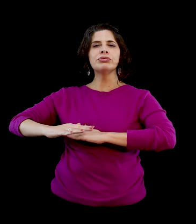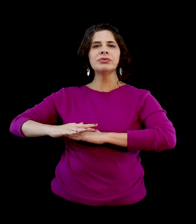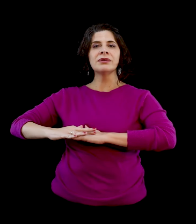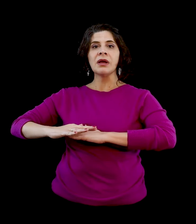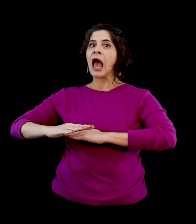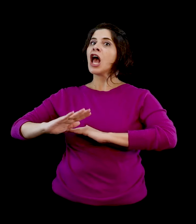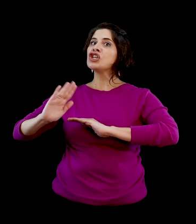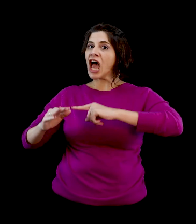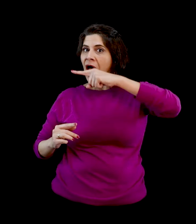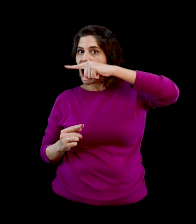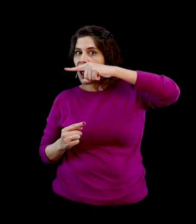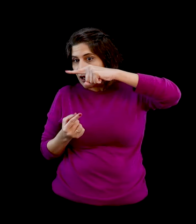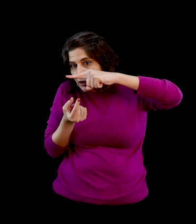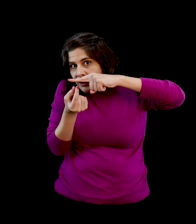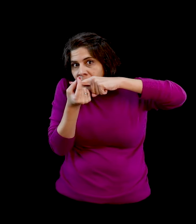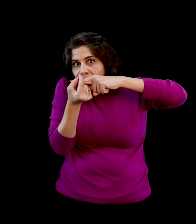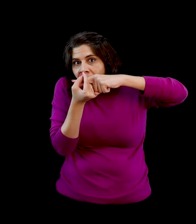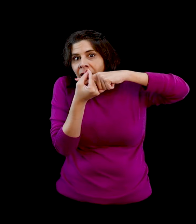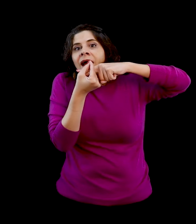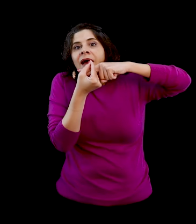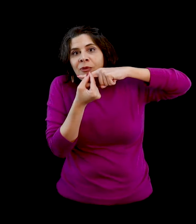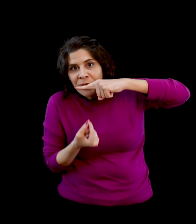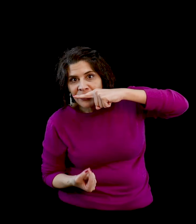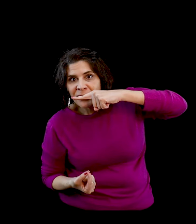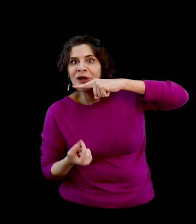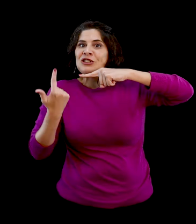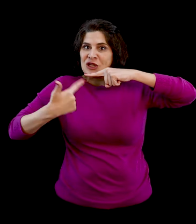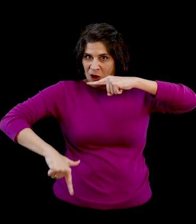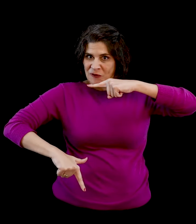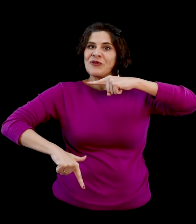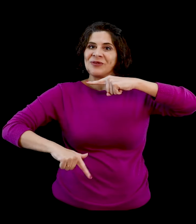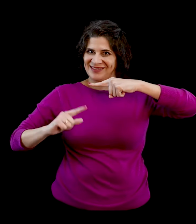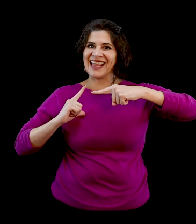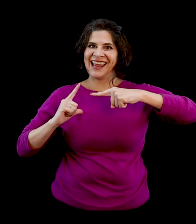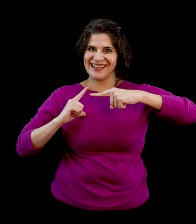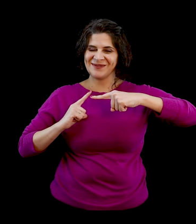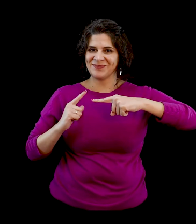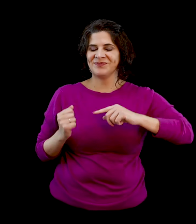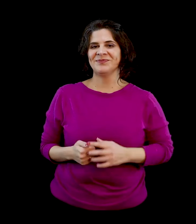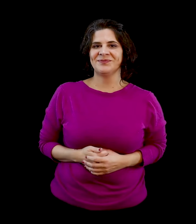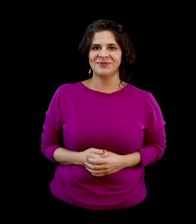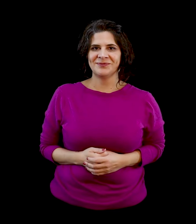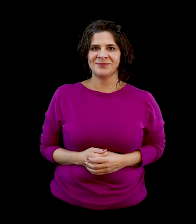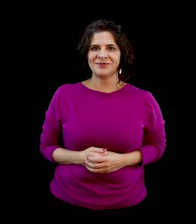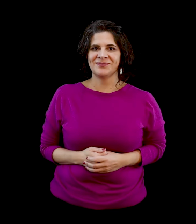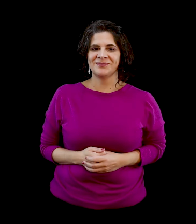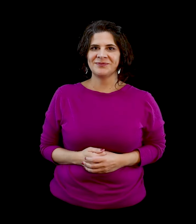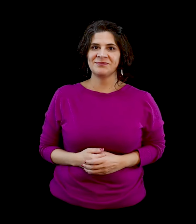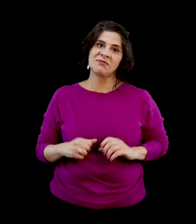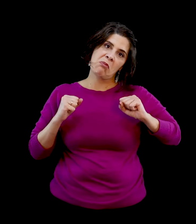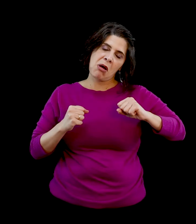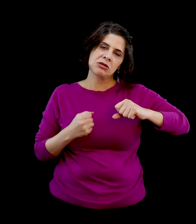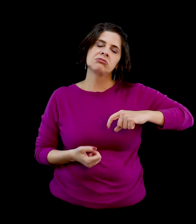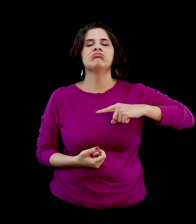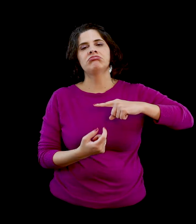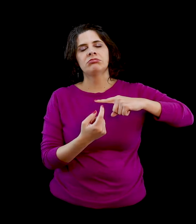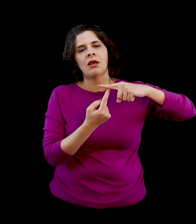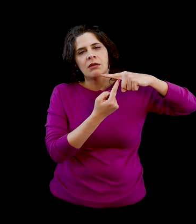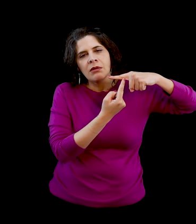aqui uma próxima gota para cair. Então, eu posso fazer essa gota aqui